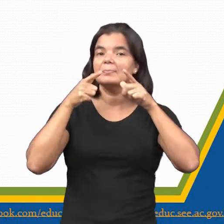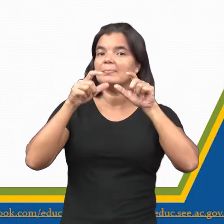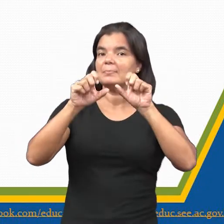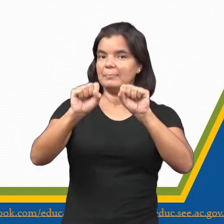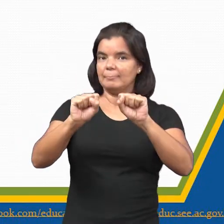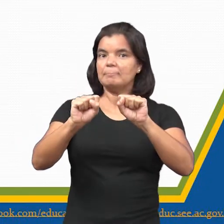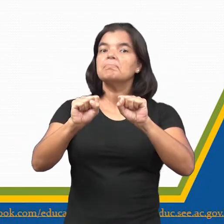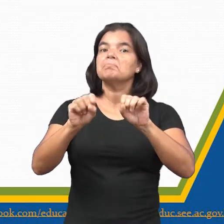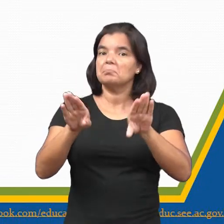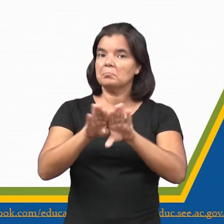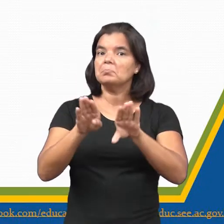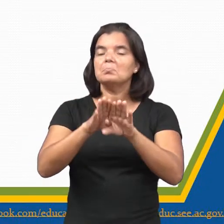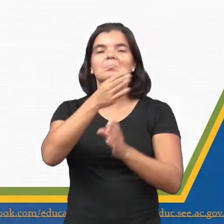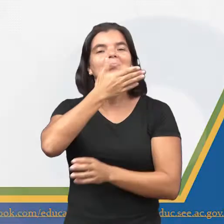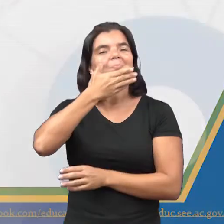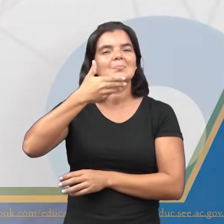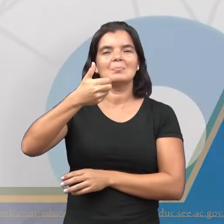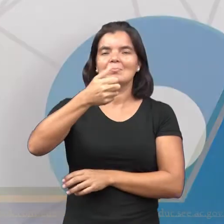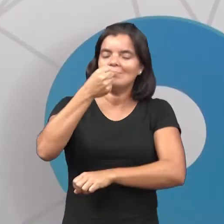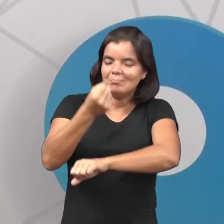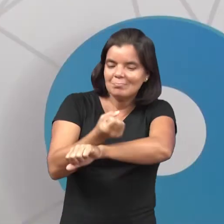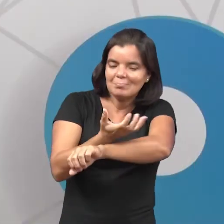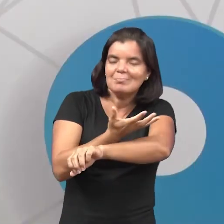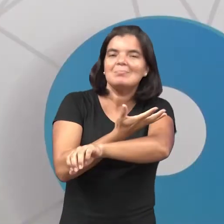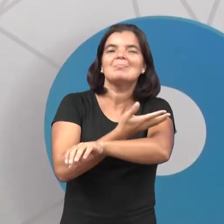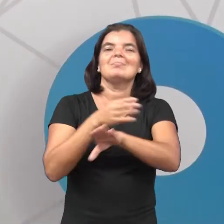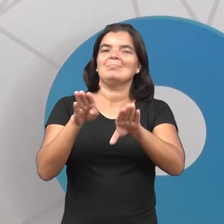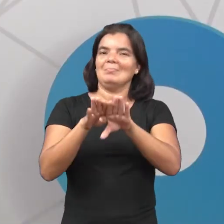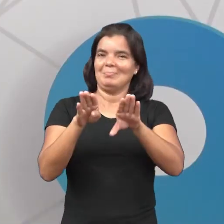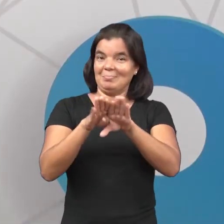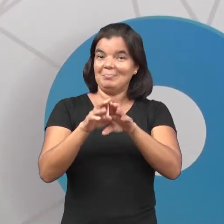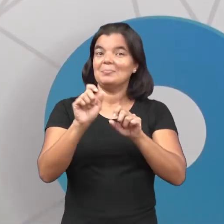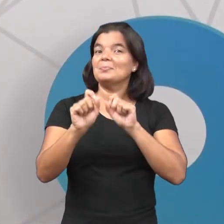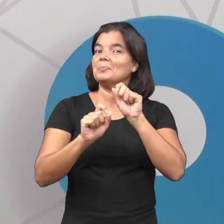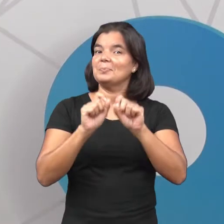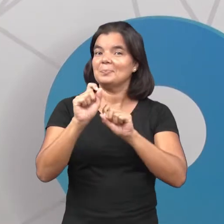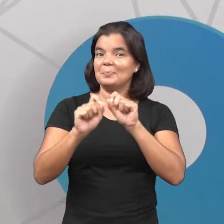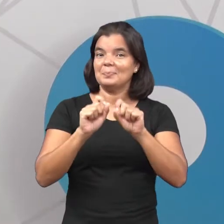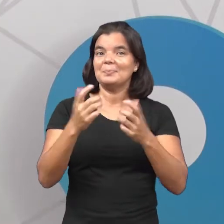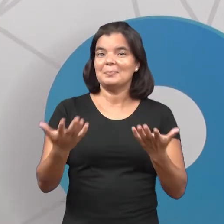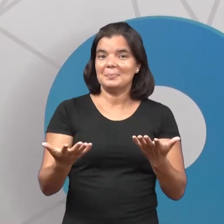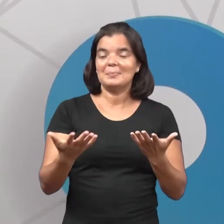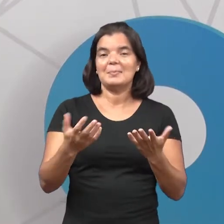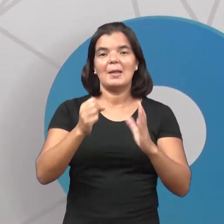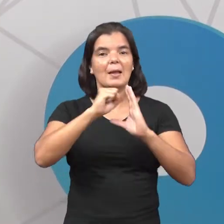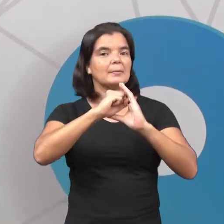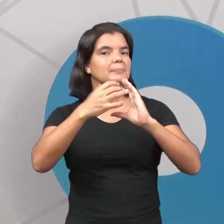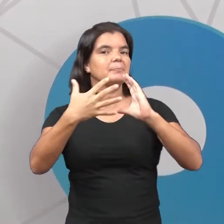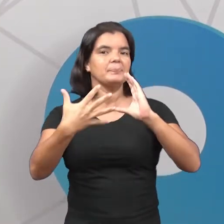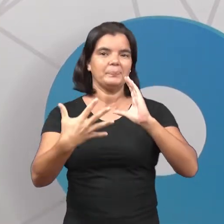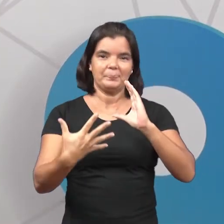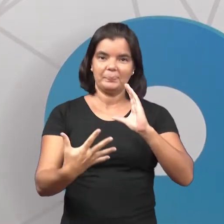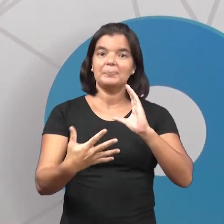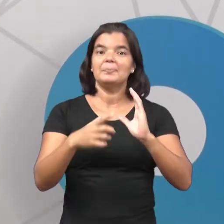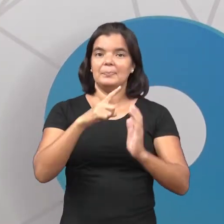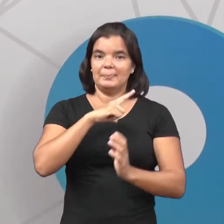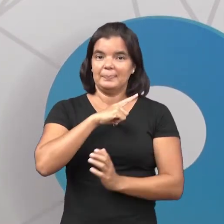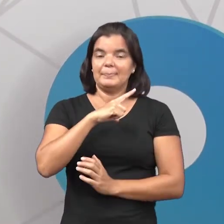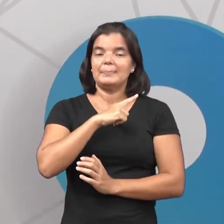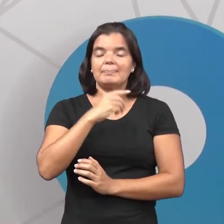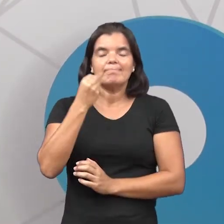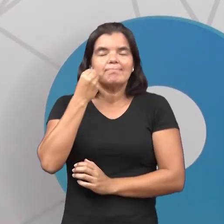que enriquece a emoção, que enriquece também as características que nós